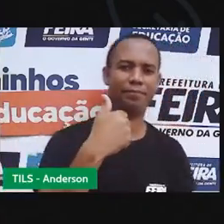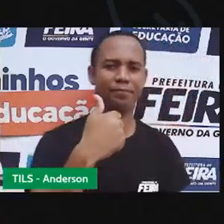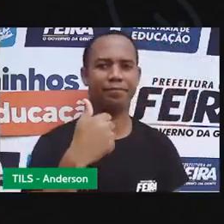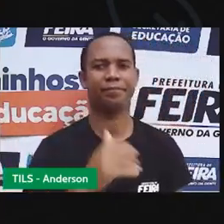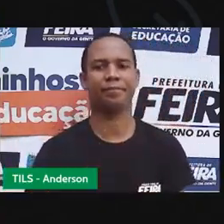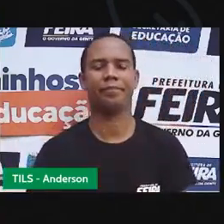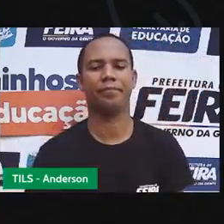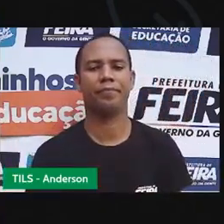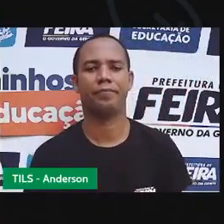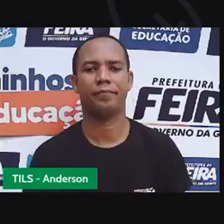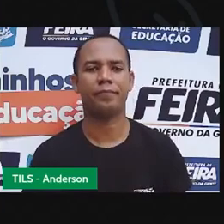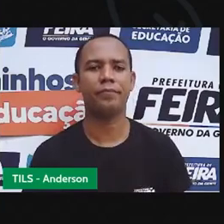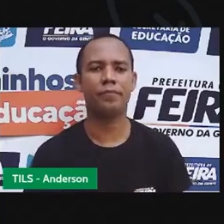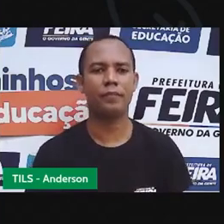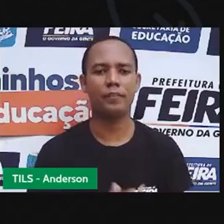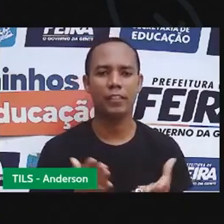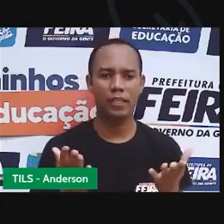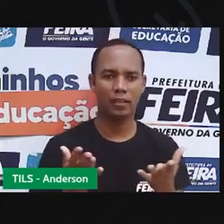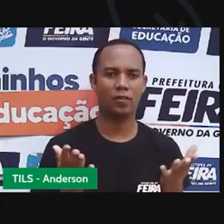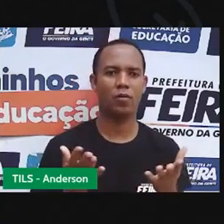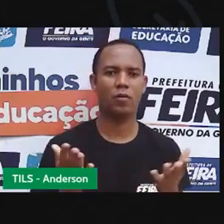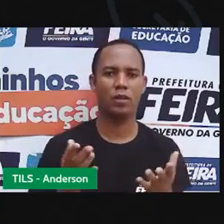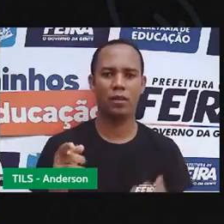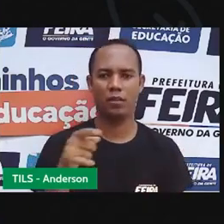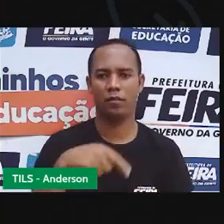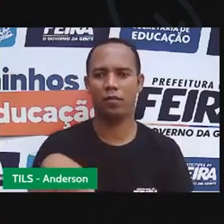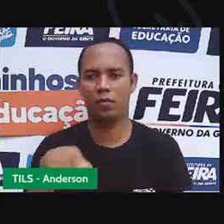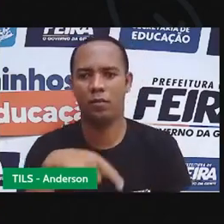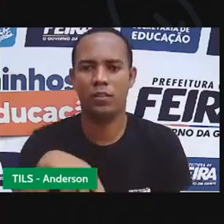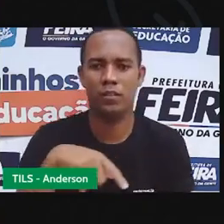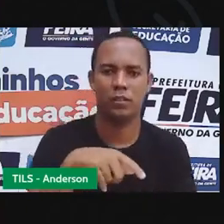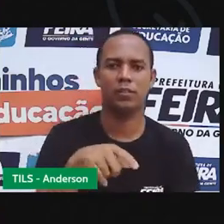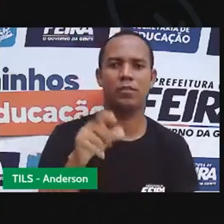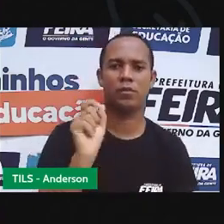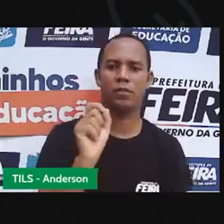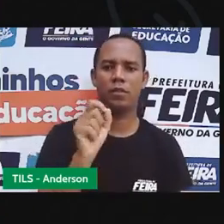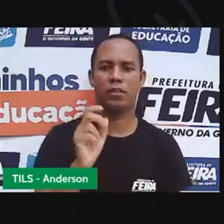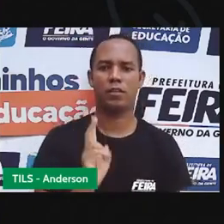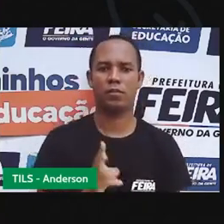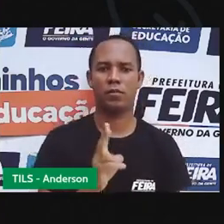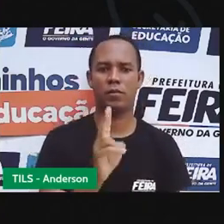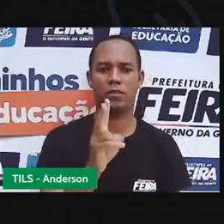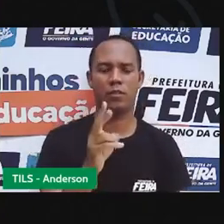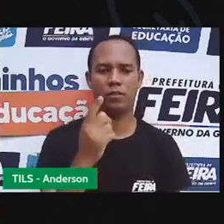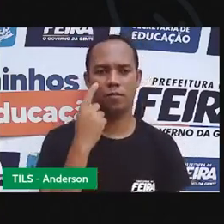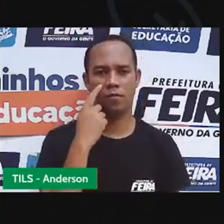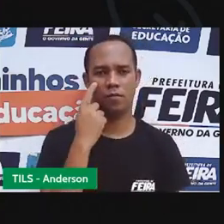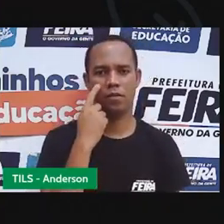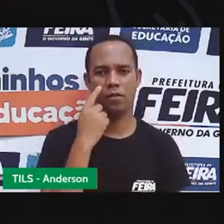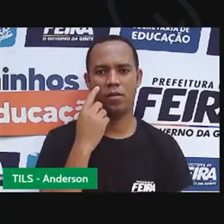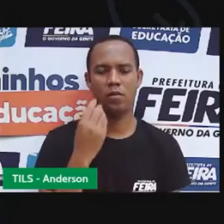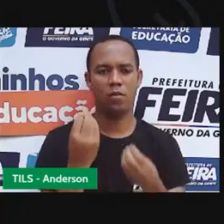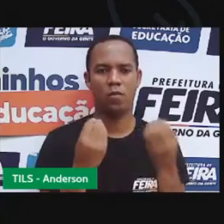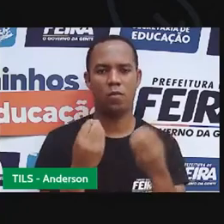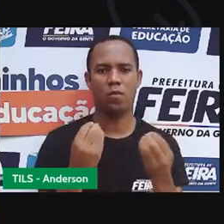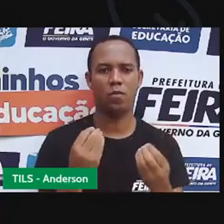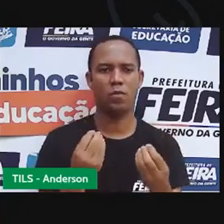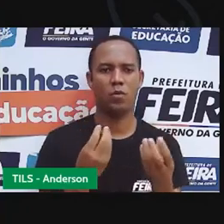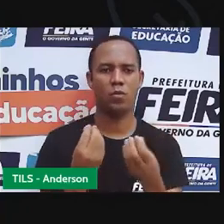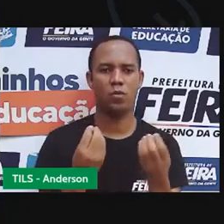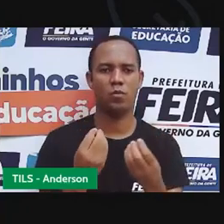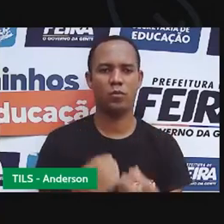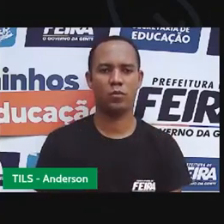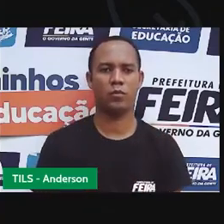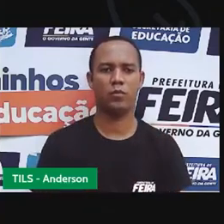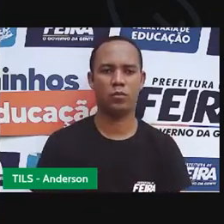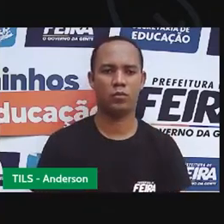é. Então, aí agora nós vamos continuar, porque agora a prova vai mostrar pra você o passo a passo. A prova mostrou